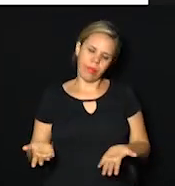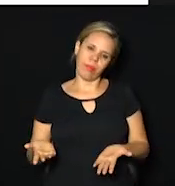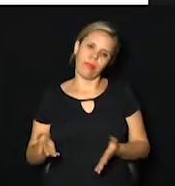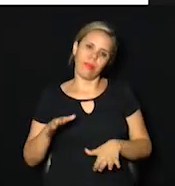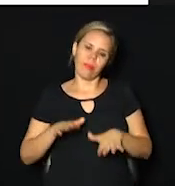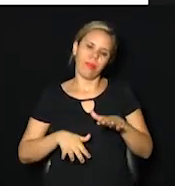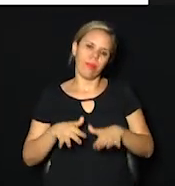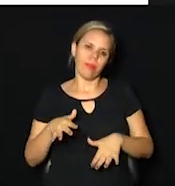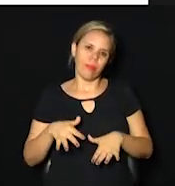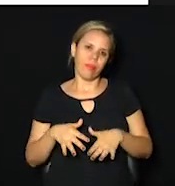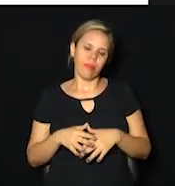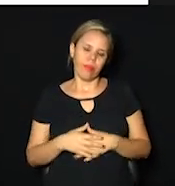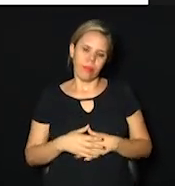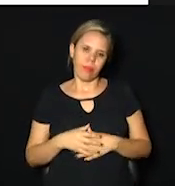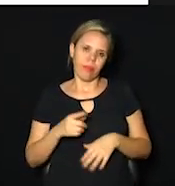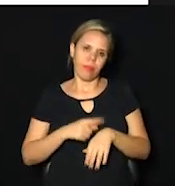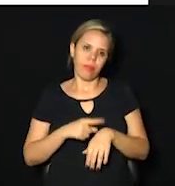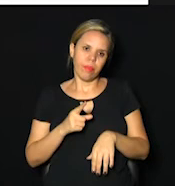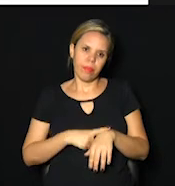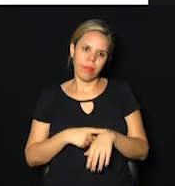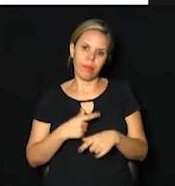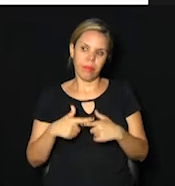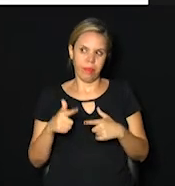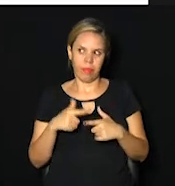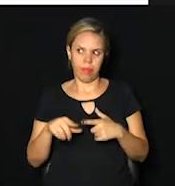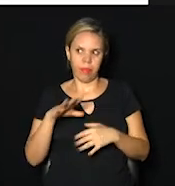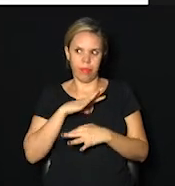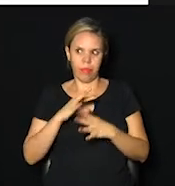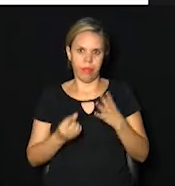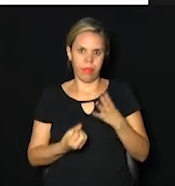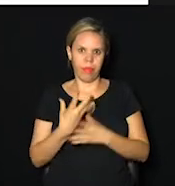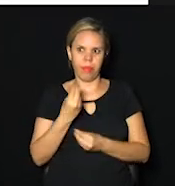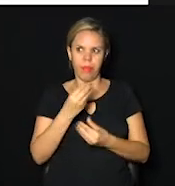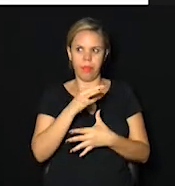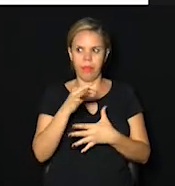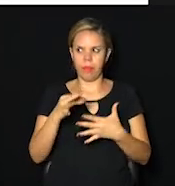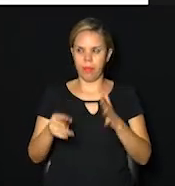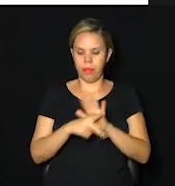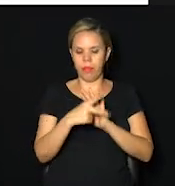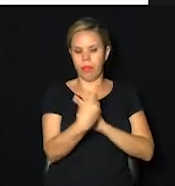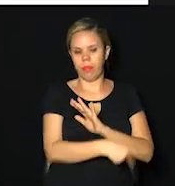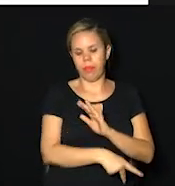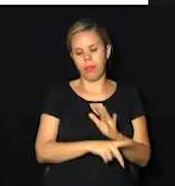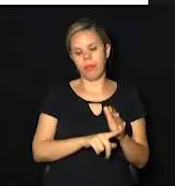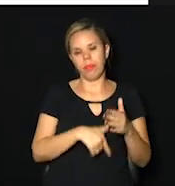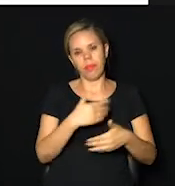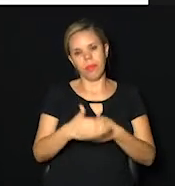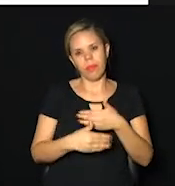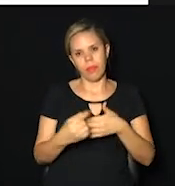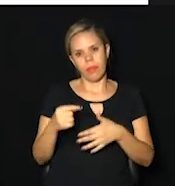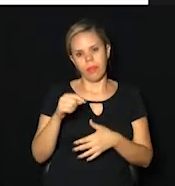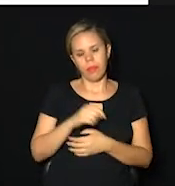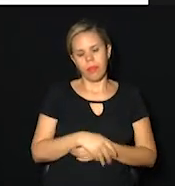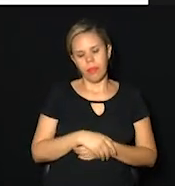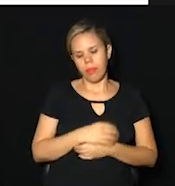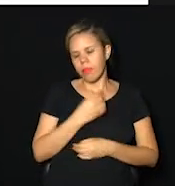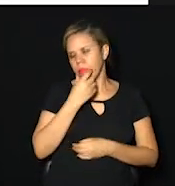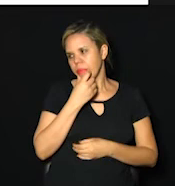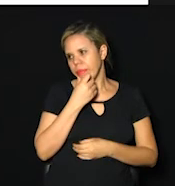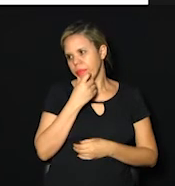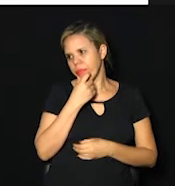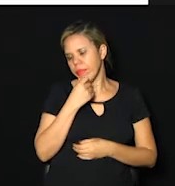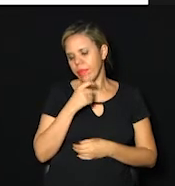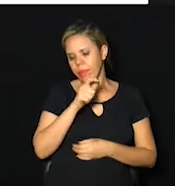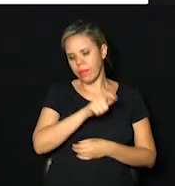determinadas circunstâncias, os problemas da cidade são da cidade, e consequentemente, cada tipo de